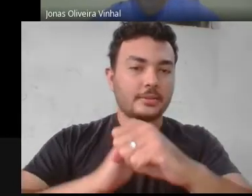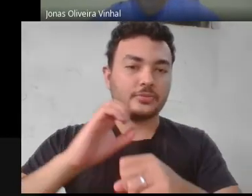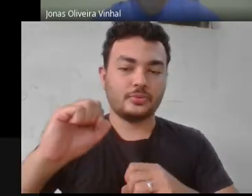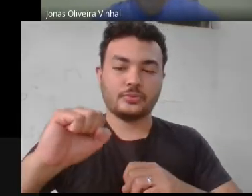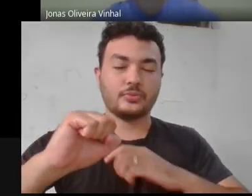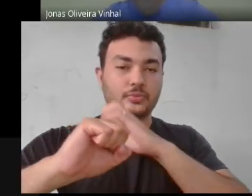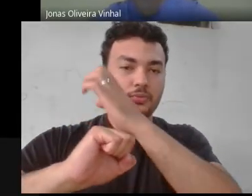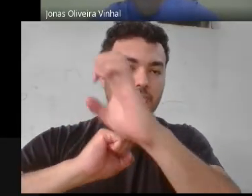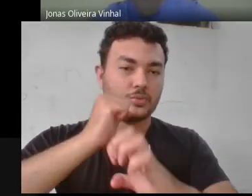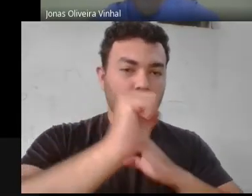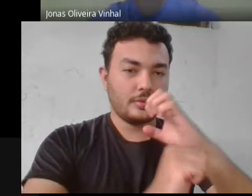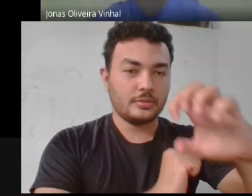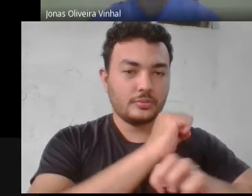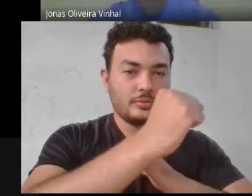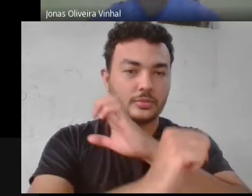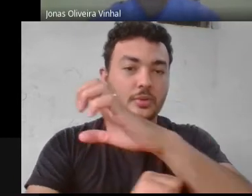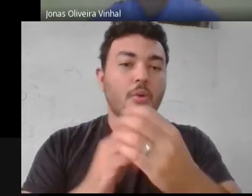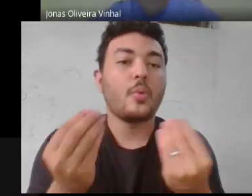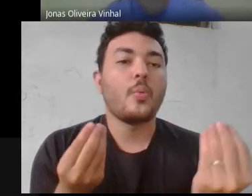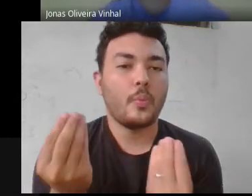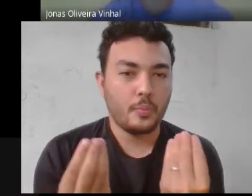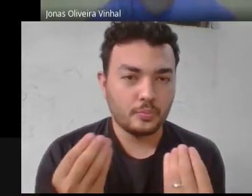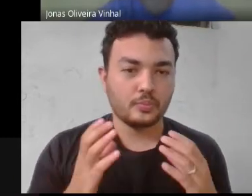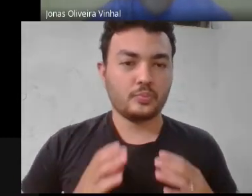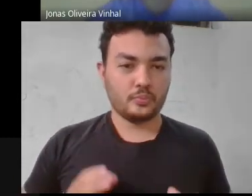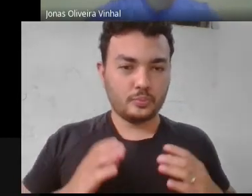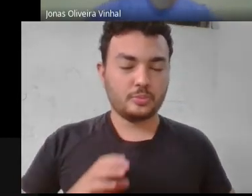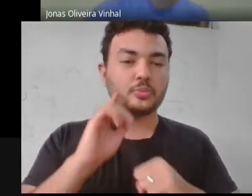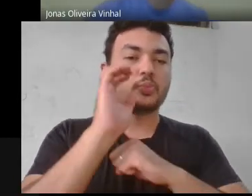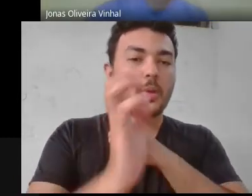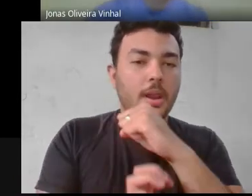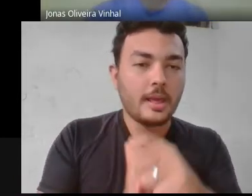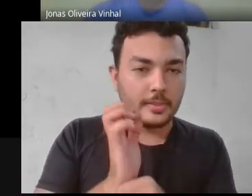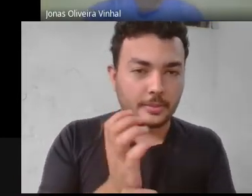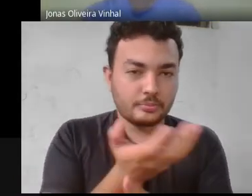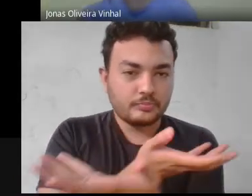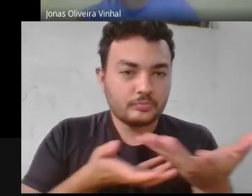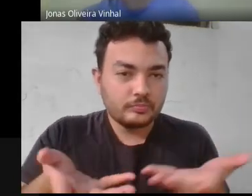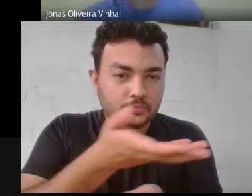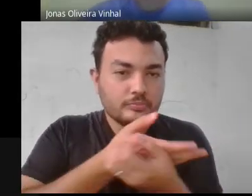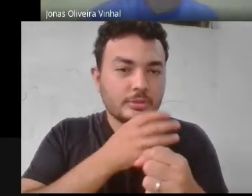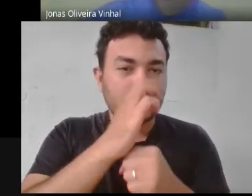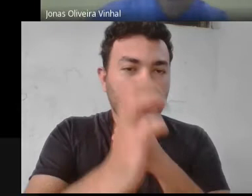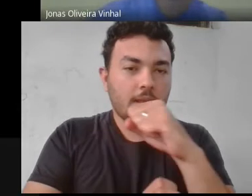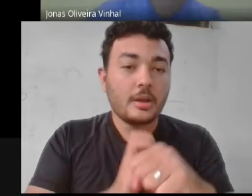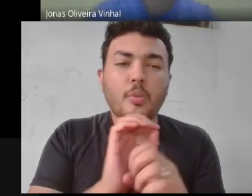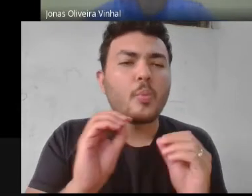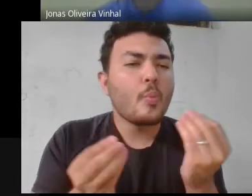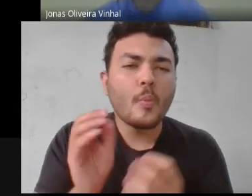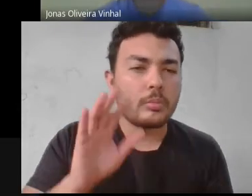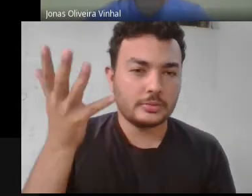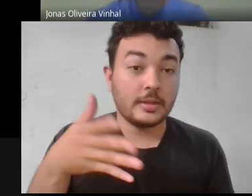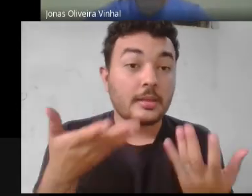que ocorria o compartilhamento desses elétrons? Como que era o comportamento ali em determinada região do espaço entre os átomos, por exemplo. Essa